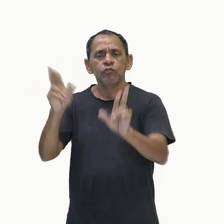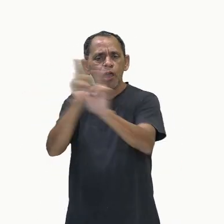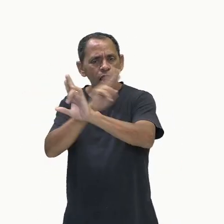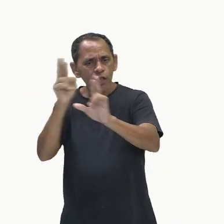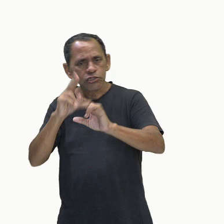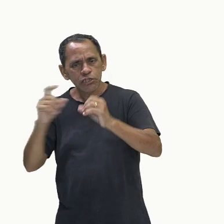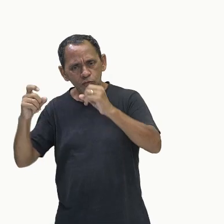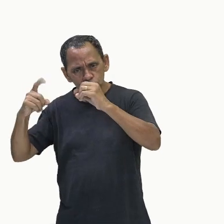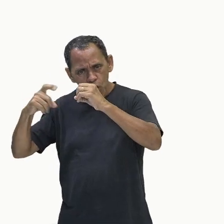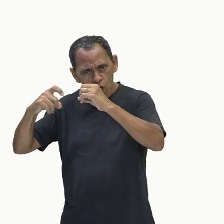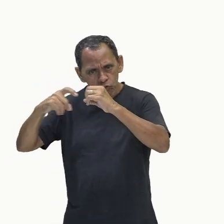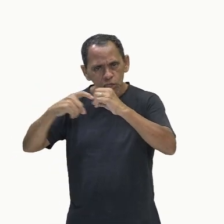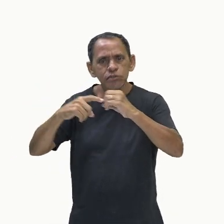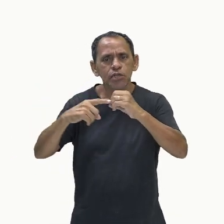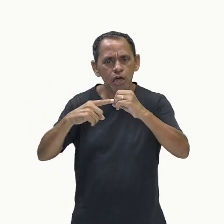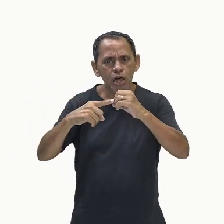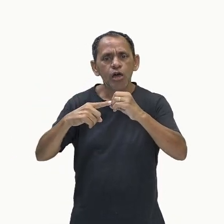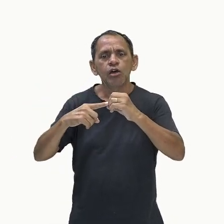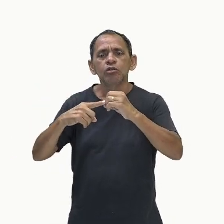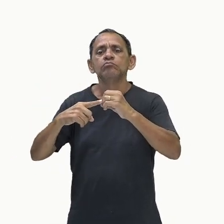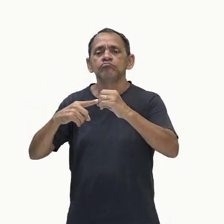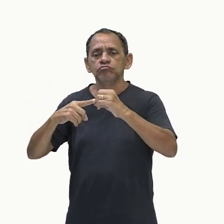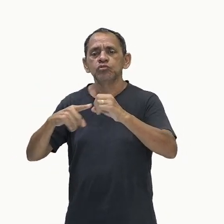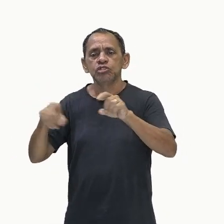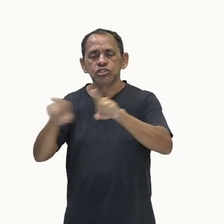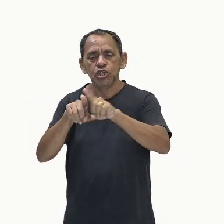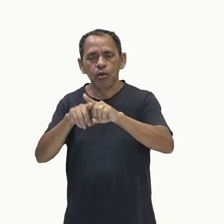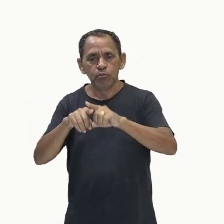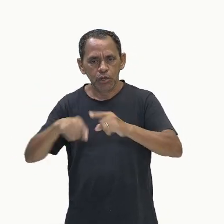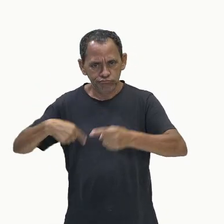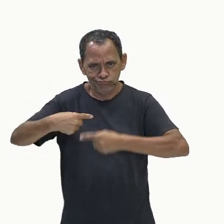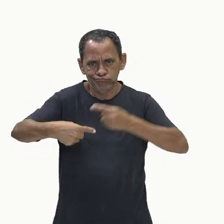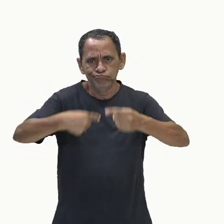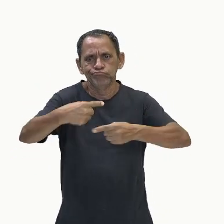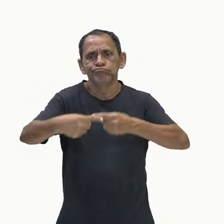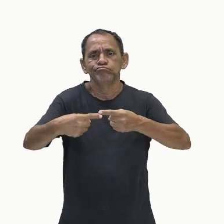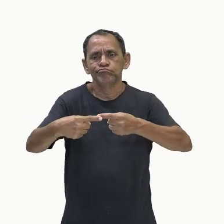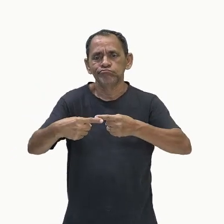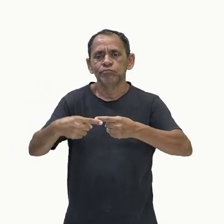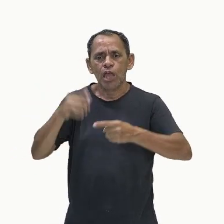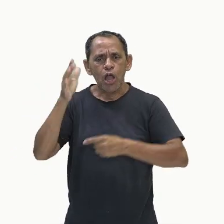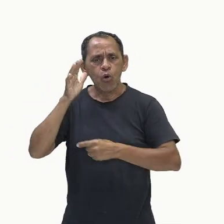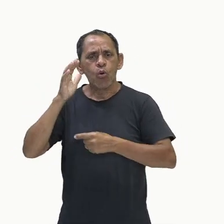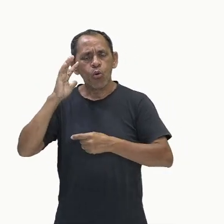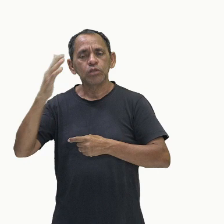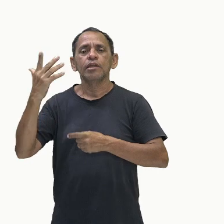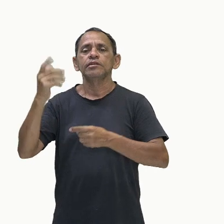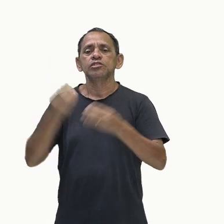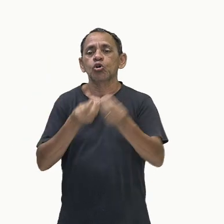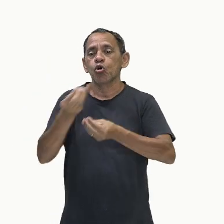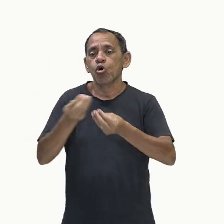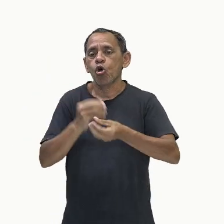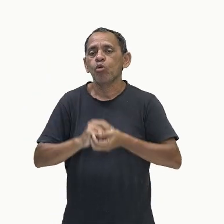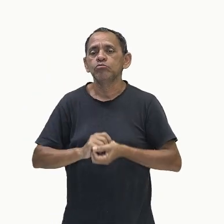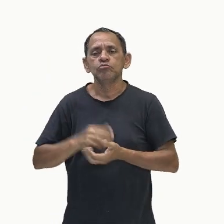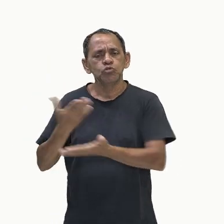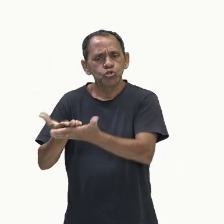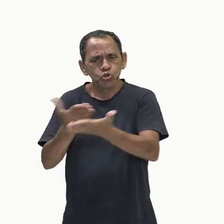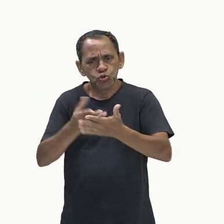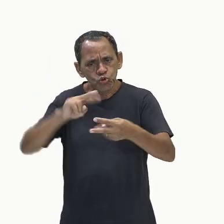fecundação e onde houve a prole, né, a formação de prole. Vai acontecer dessa forma aí, para que a gente faça o estudo